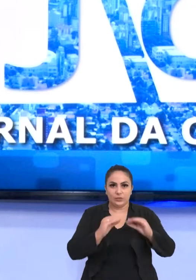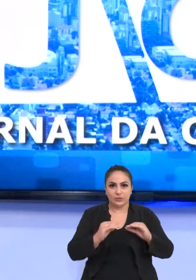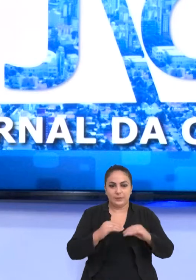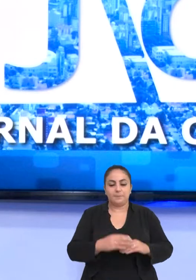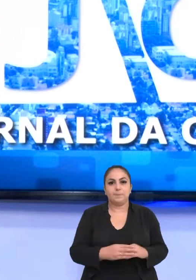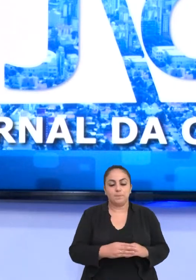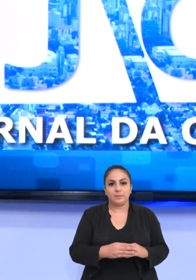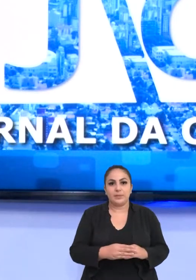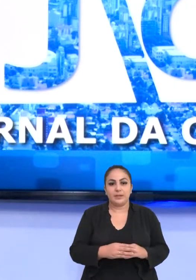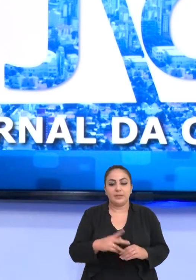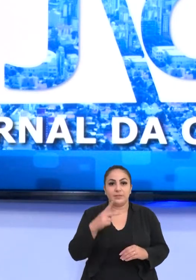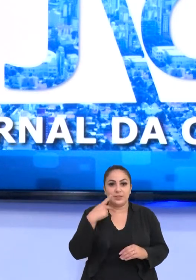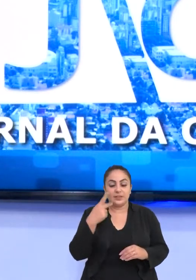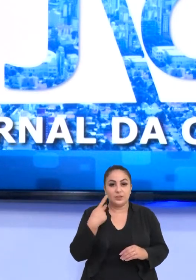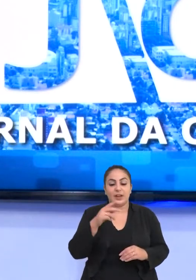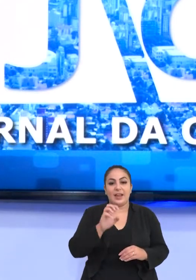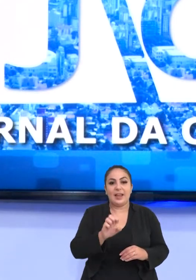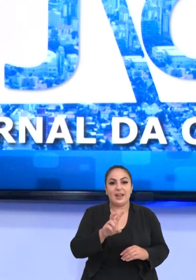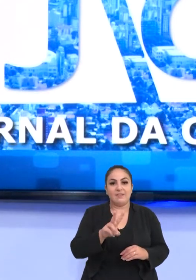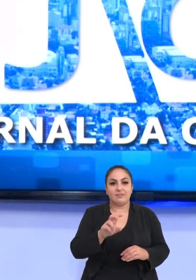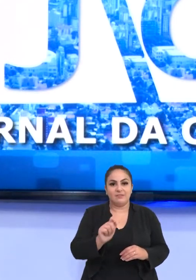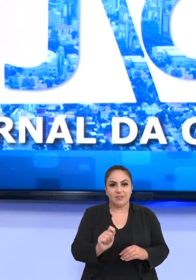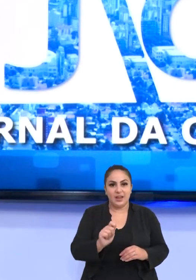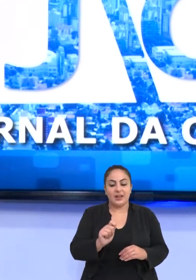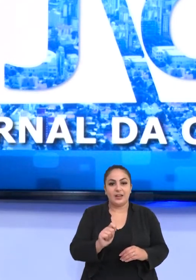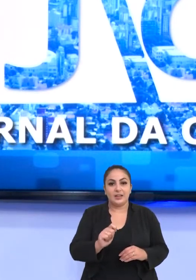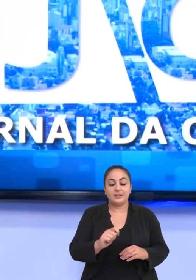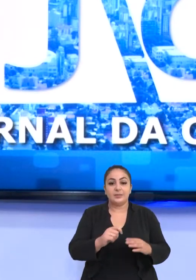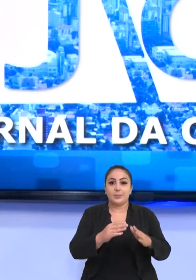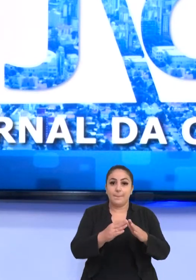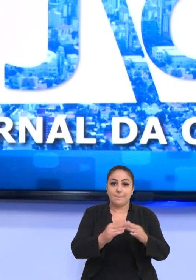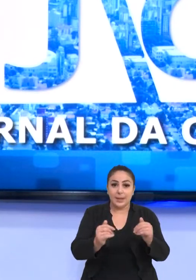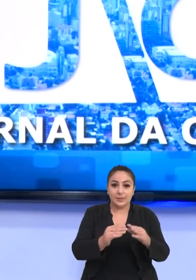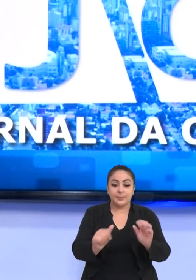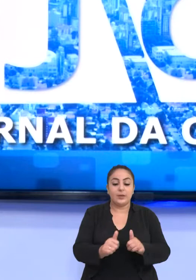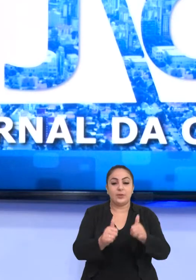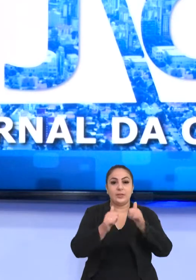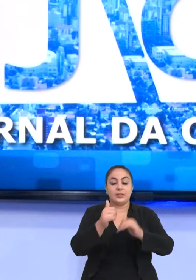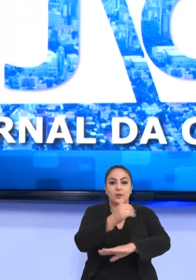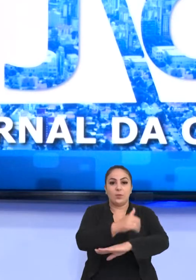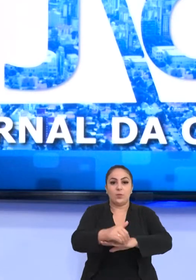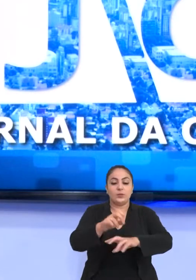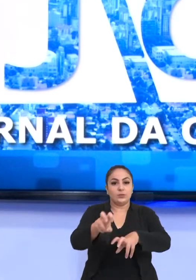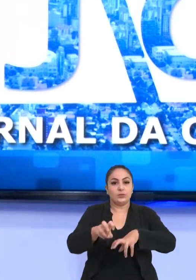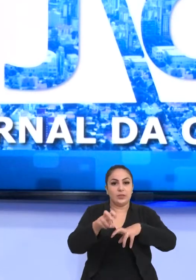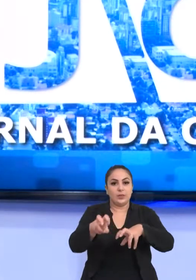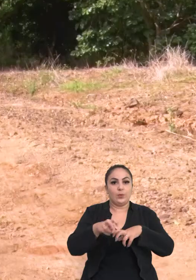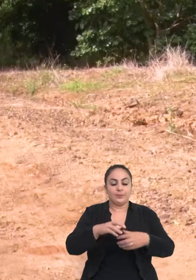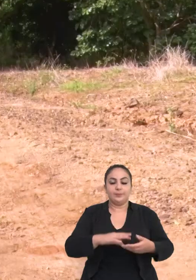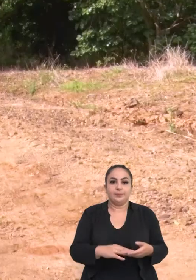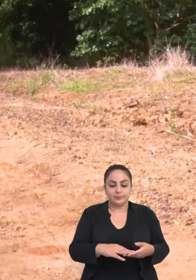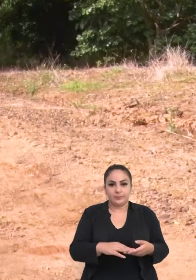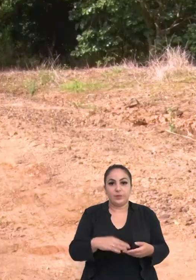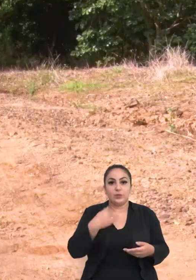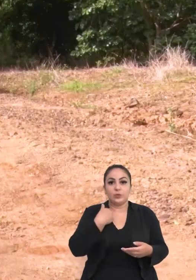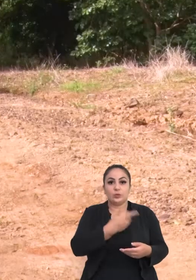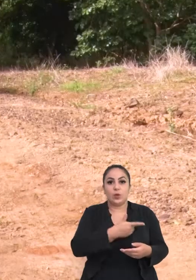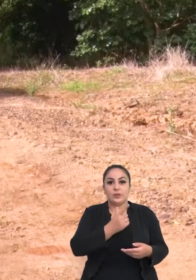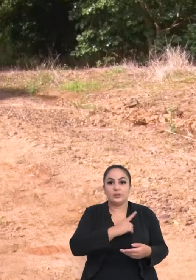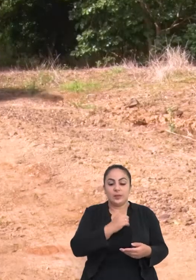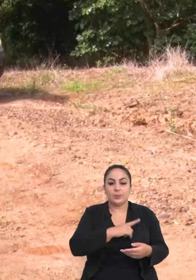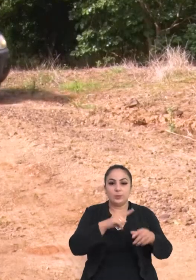Boa noite. Vereadora Eva Lorenzato reivindica melhorias nas estradas do interior. Estamos